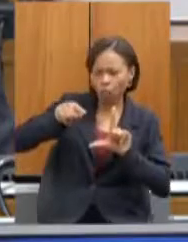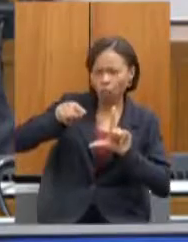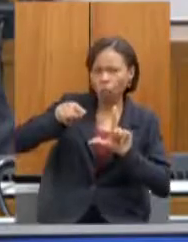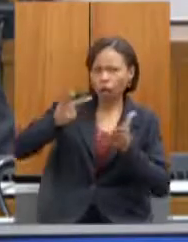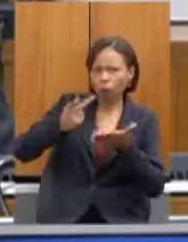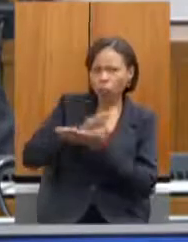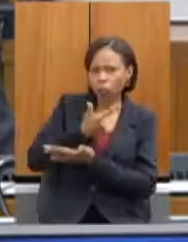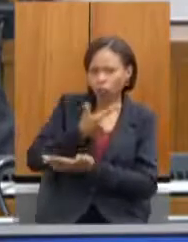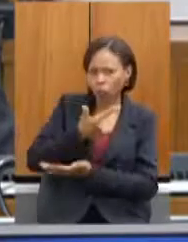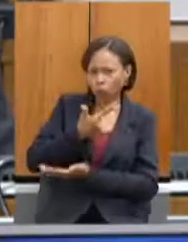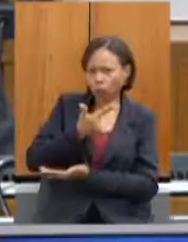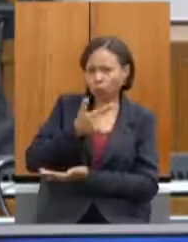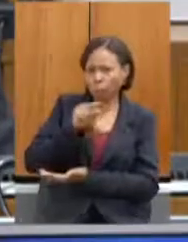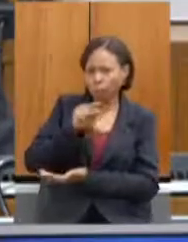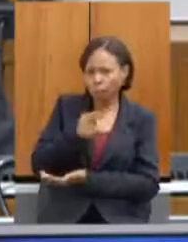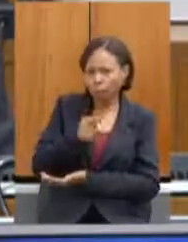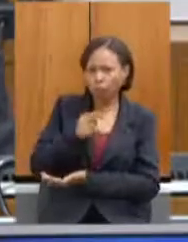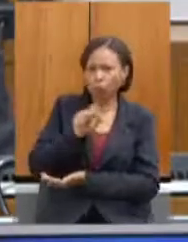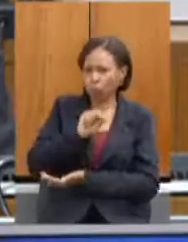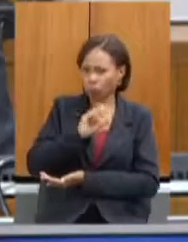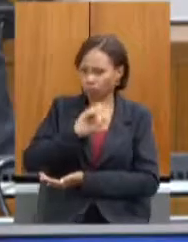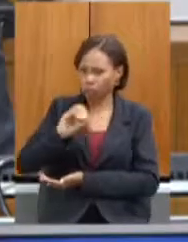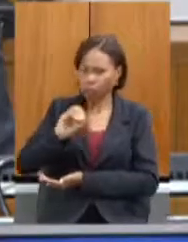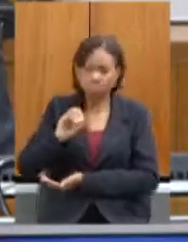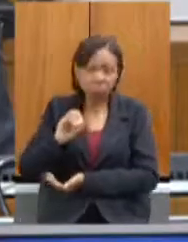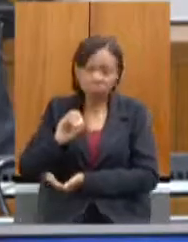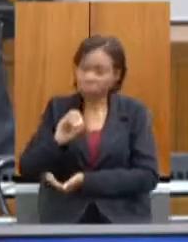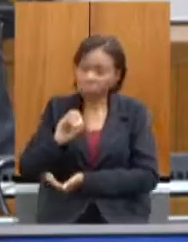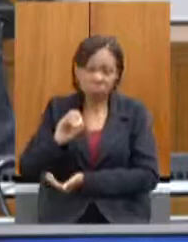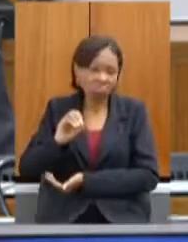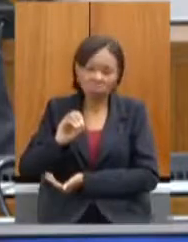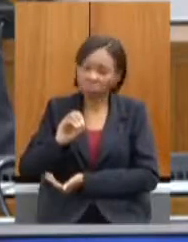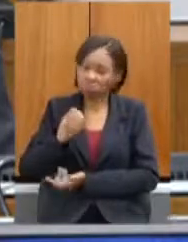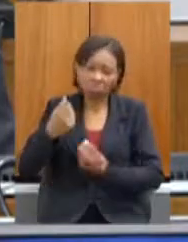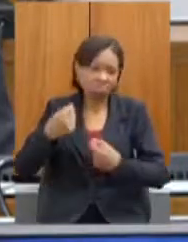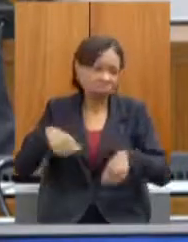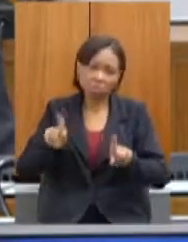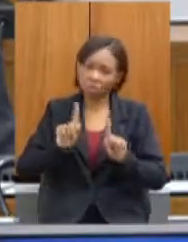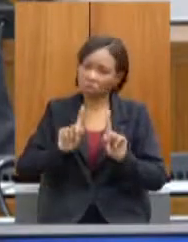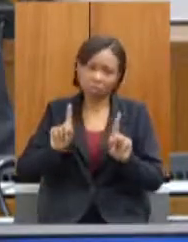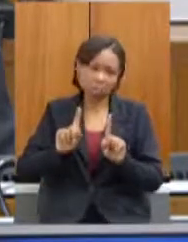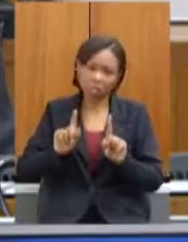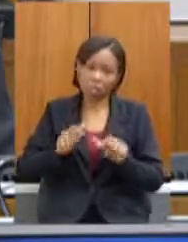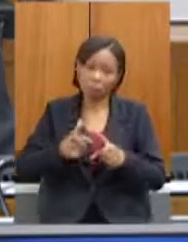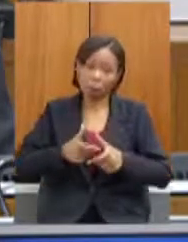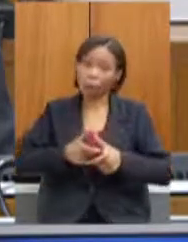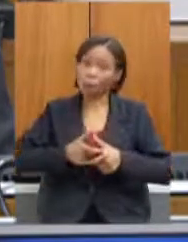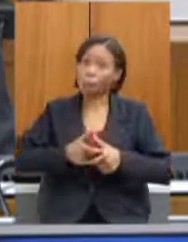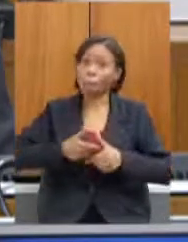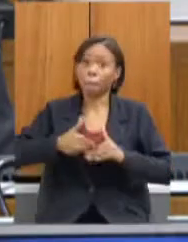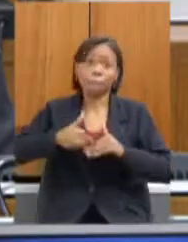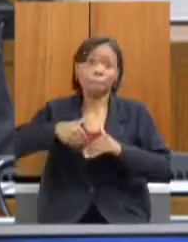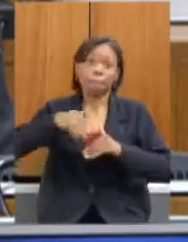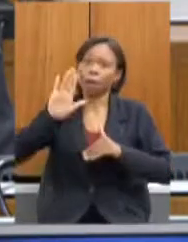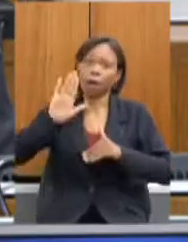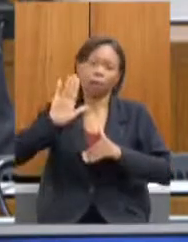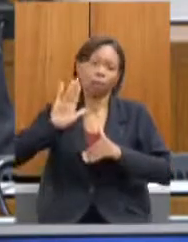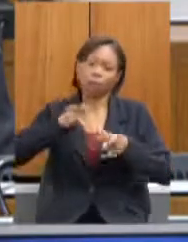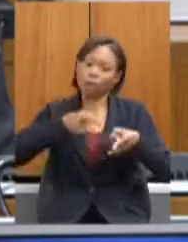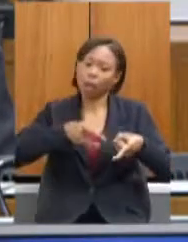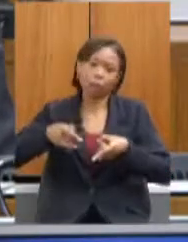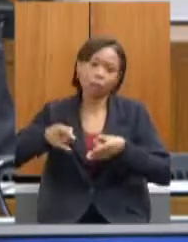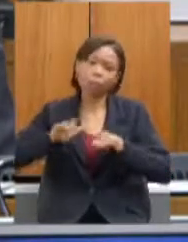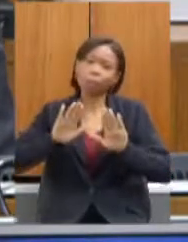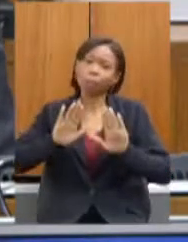talvez Não justifique nos mantemos um volume muito maior é de leitos o que isso mas não há estudo